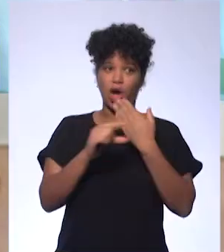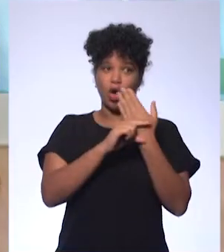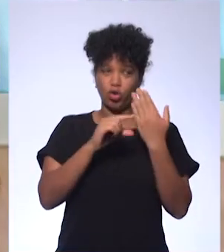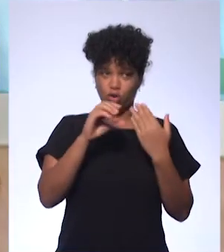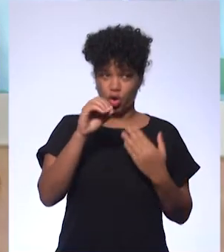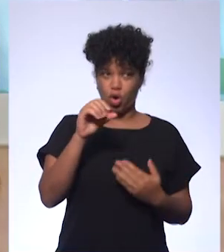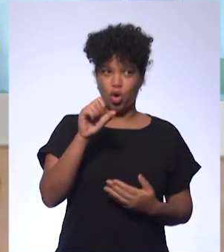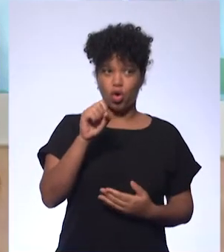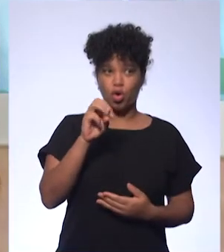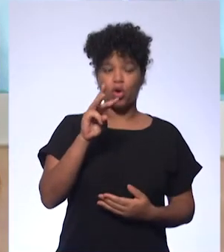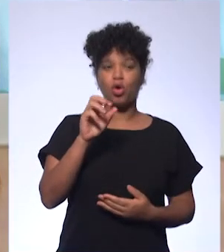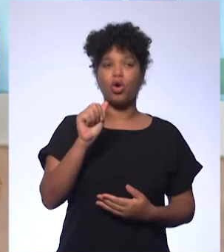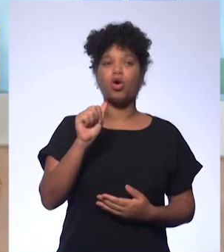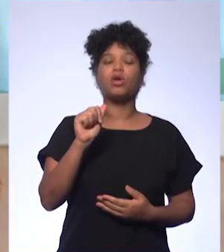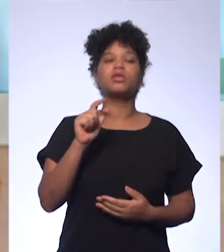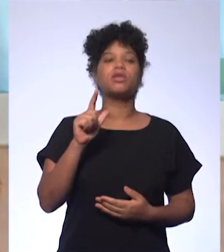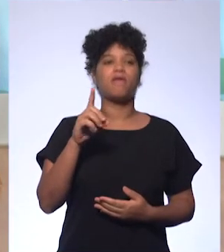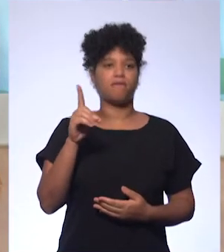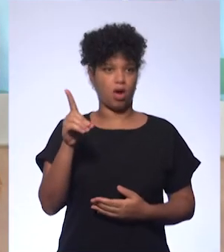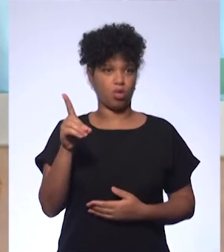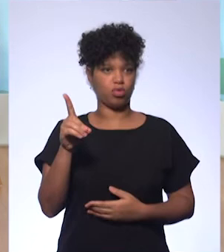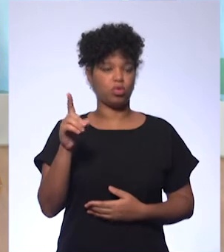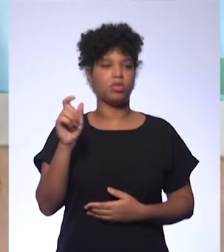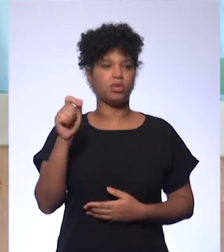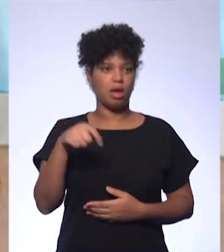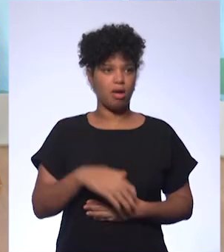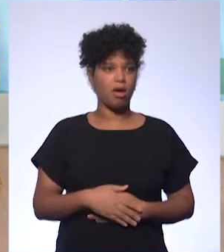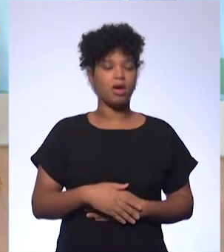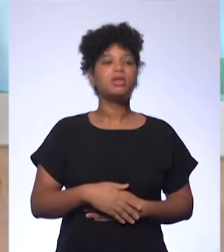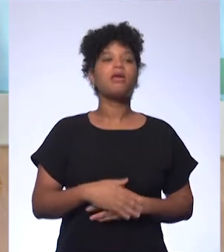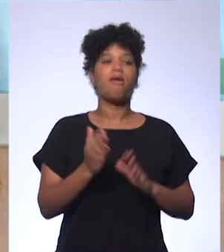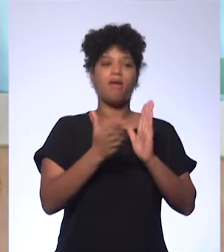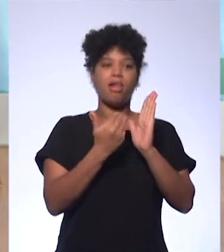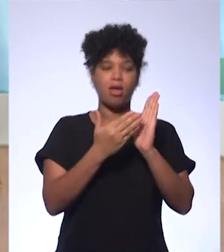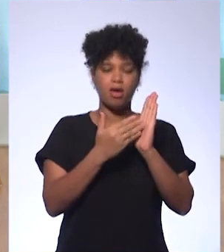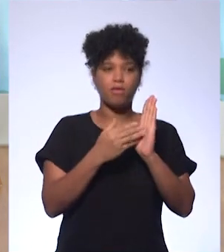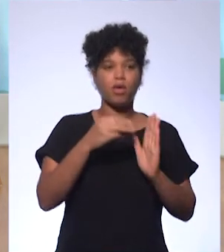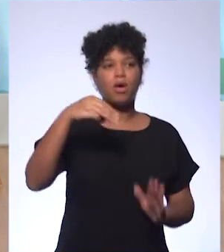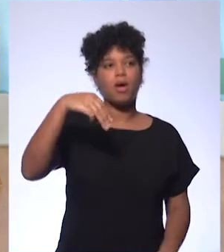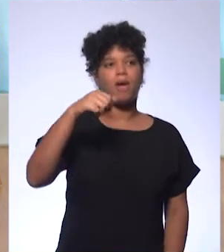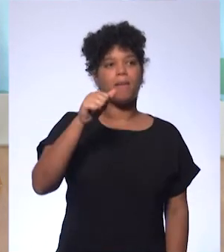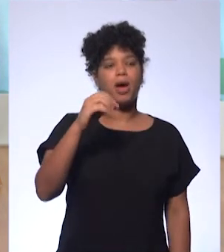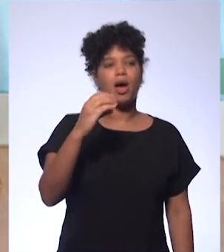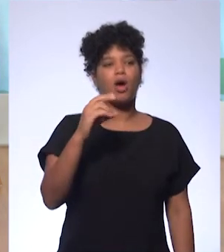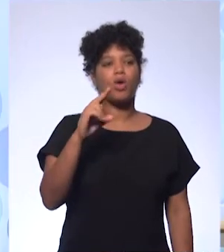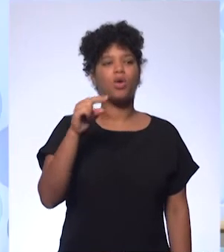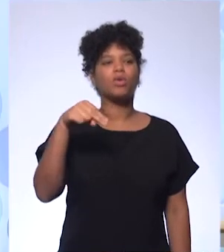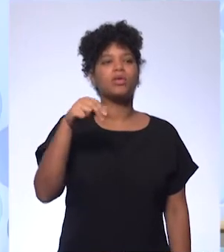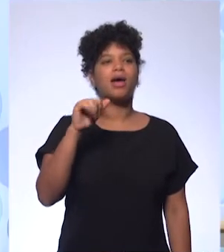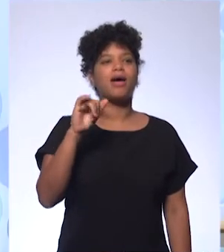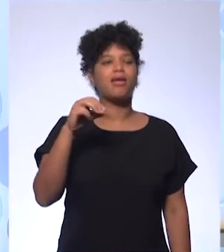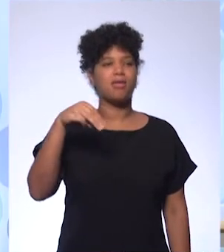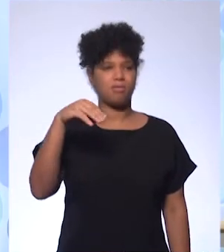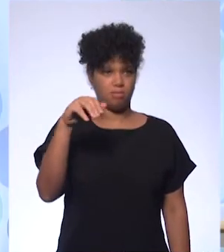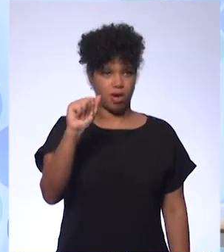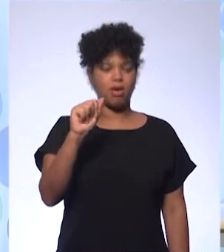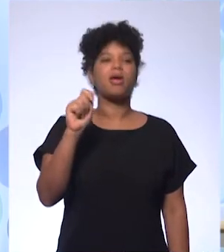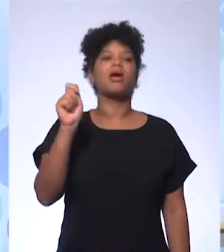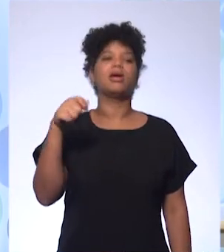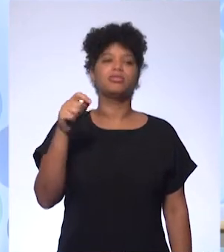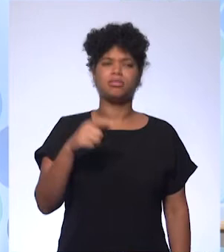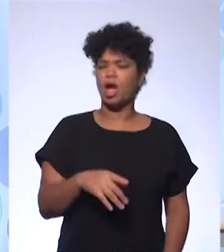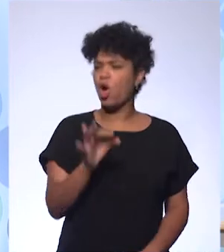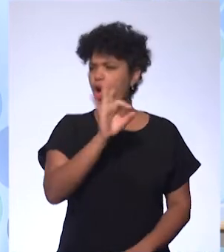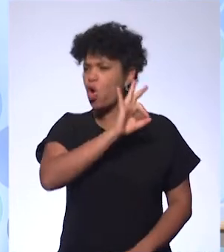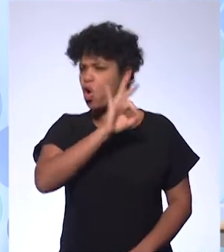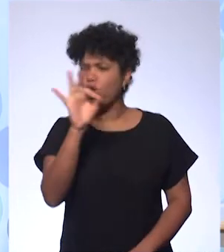Sim? Oswald de Andrade, sim. Podemos citar Claro. Macunaíma aí? Pode, Macunaíma, sem Perfeito. dúvida, né? Uhum. É um dos grandes textos, né, que marca